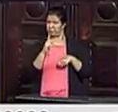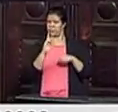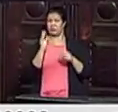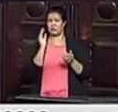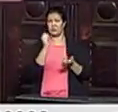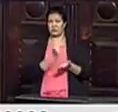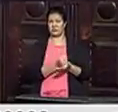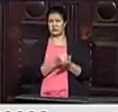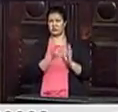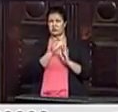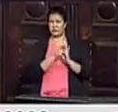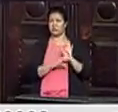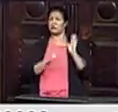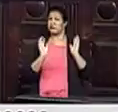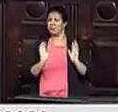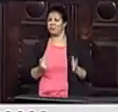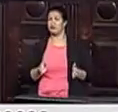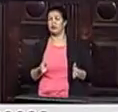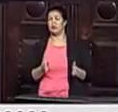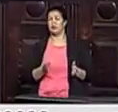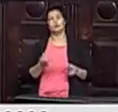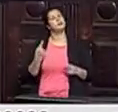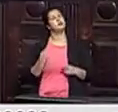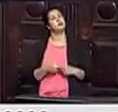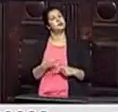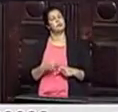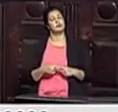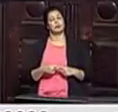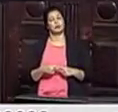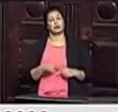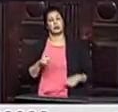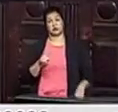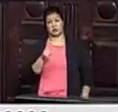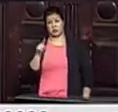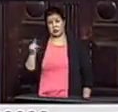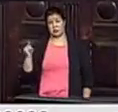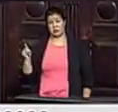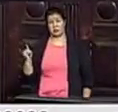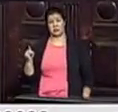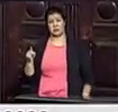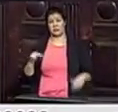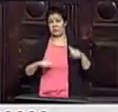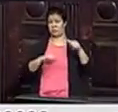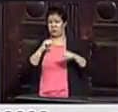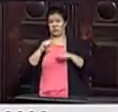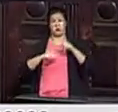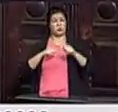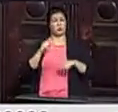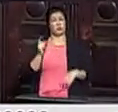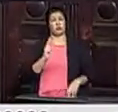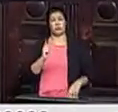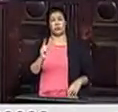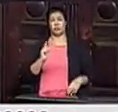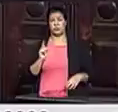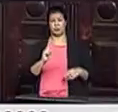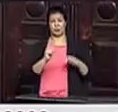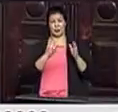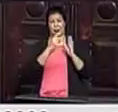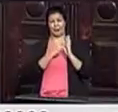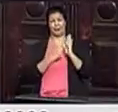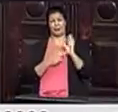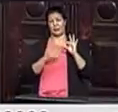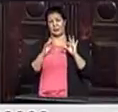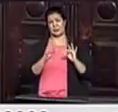quê? Sempre a gente ouvia dizer, eles não vão mexer na regra que está dando certo para